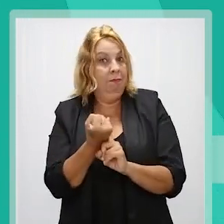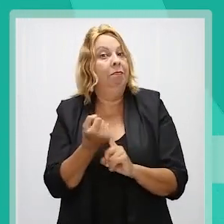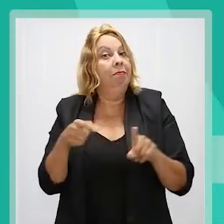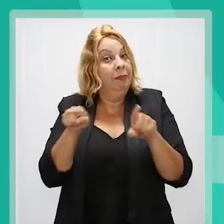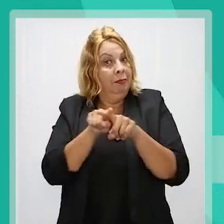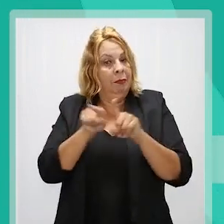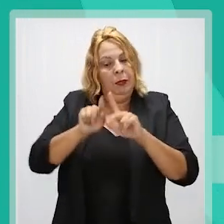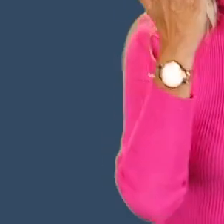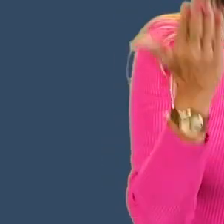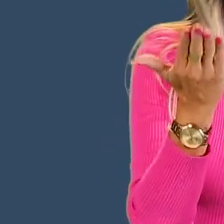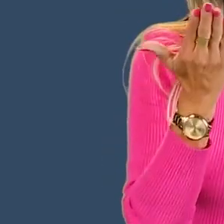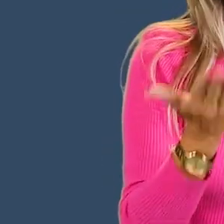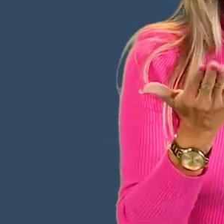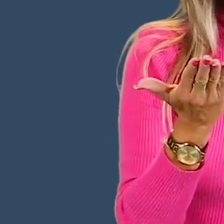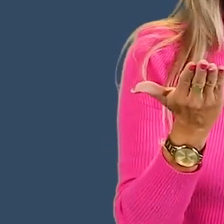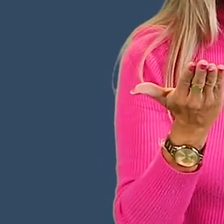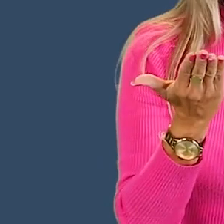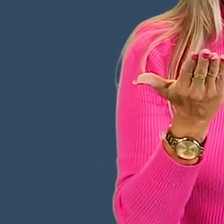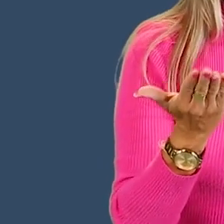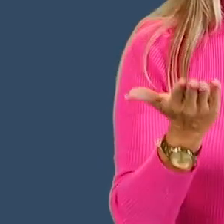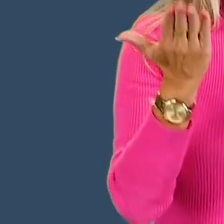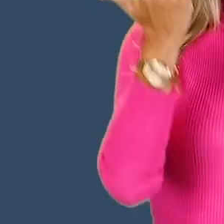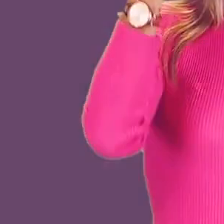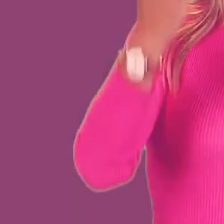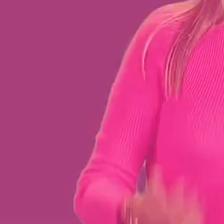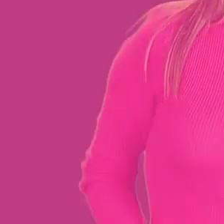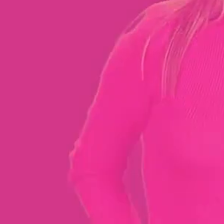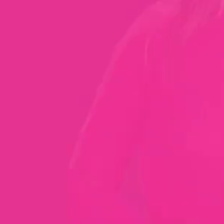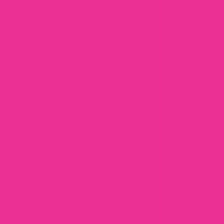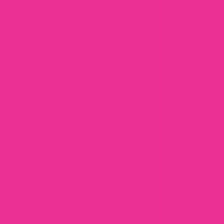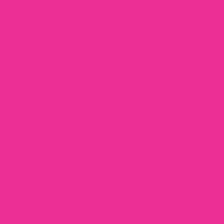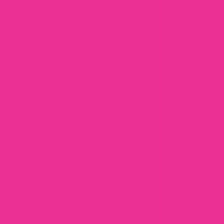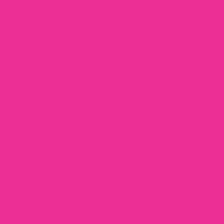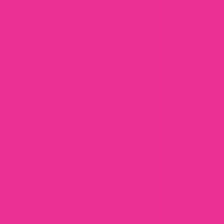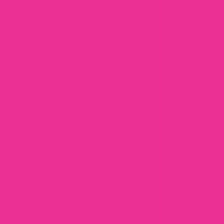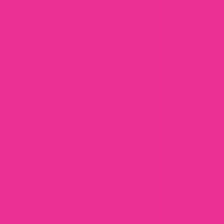justa e humana. Faça parte dessa mudança. Filie-se à cidadania.